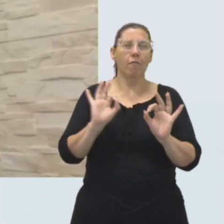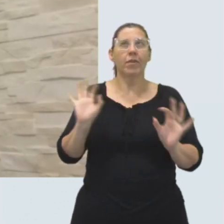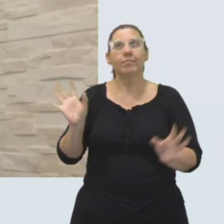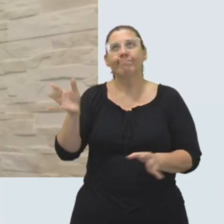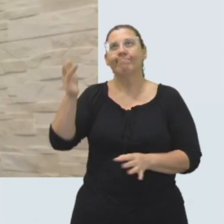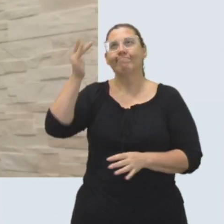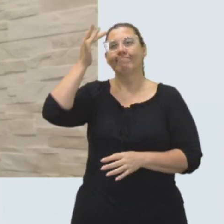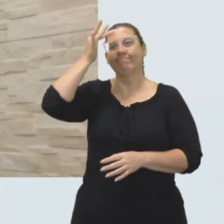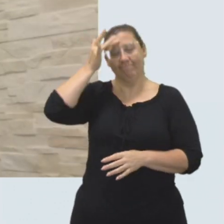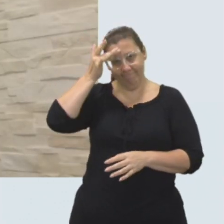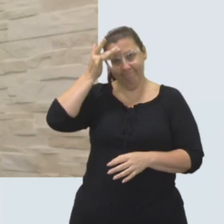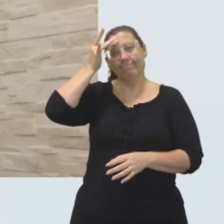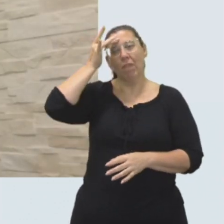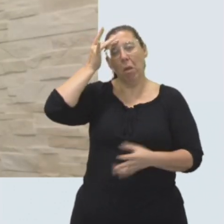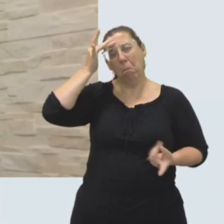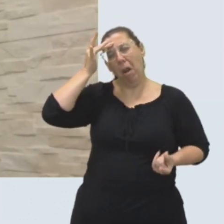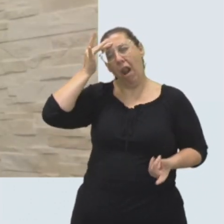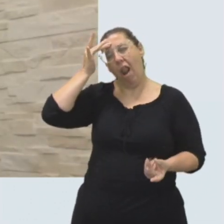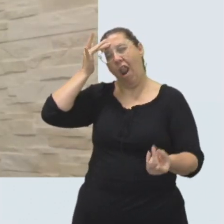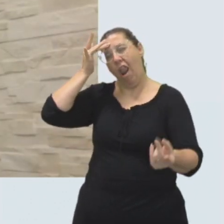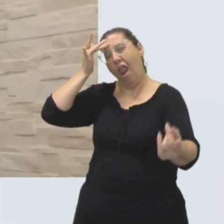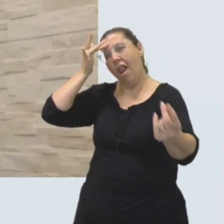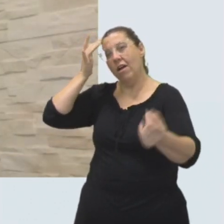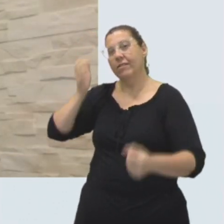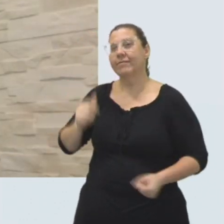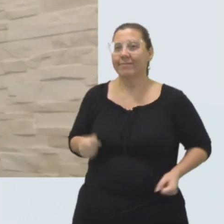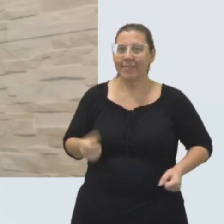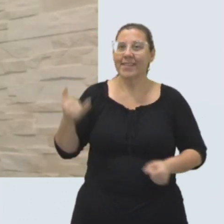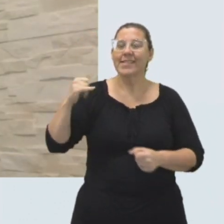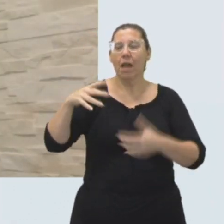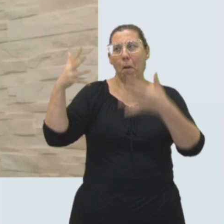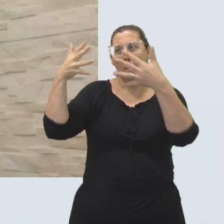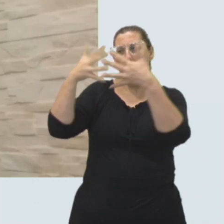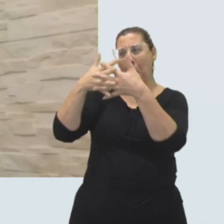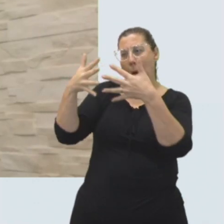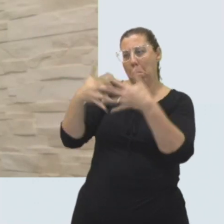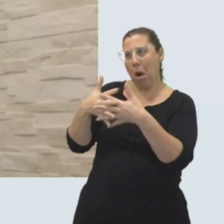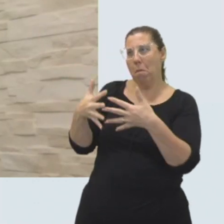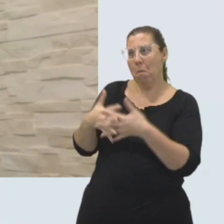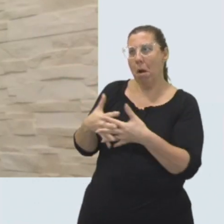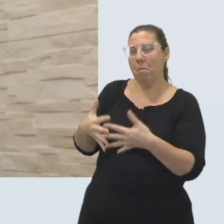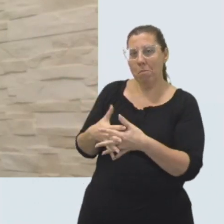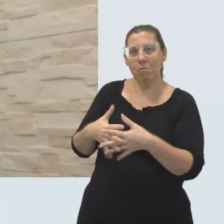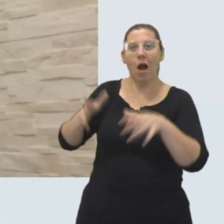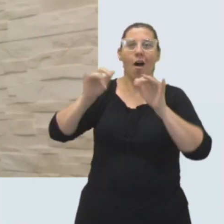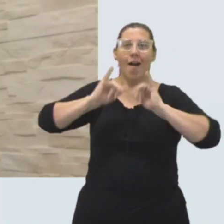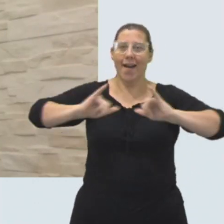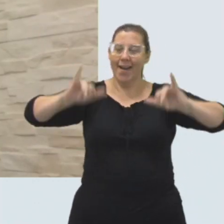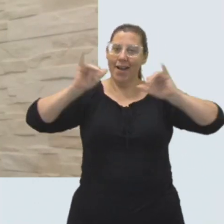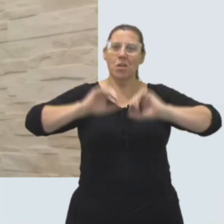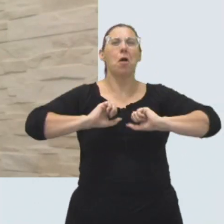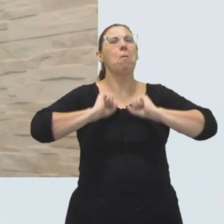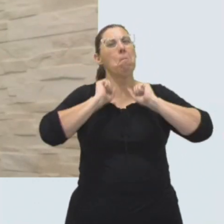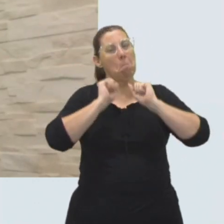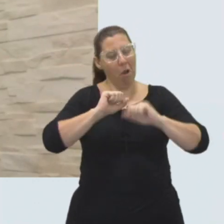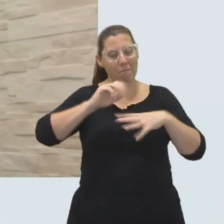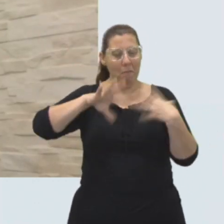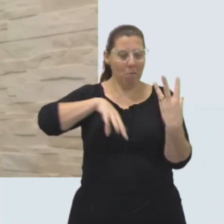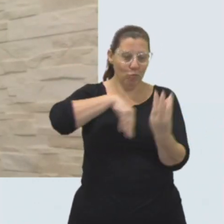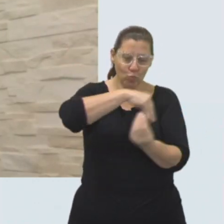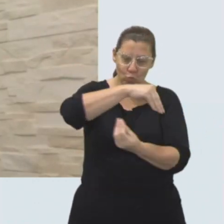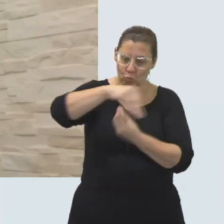da vida, né? Quanto mais uma situação é complexa, mais uma narrativa pode envolver